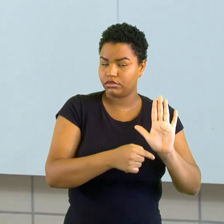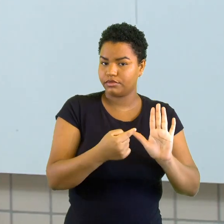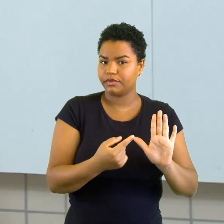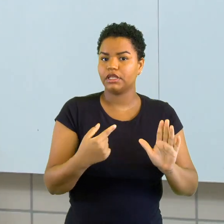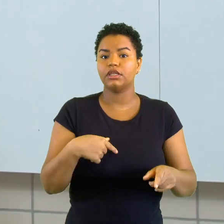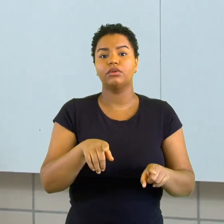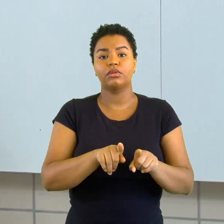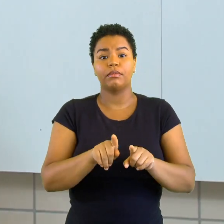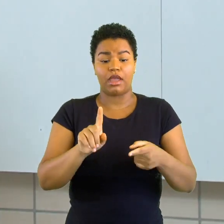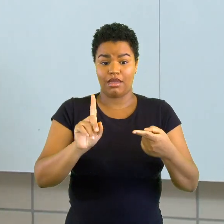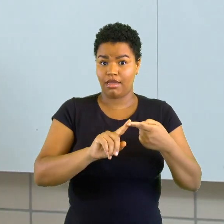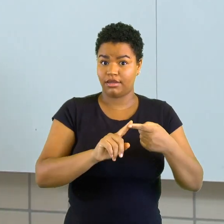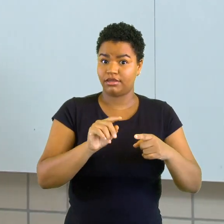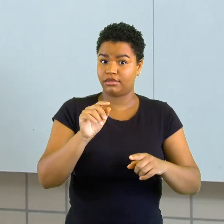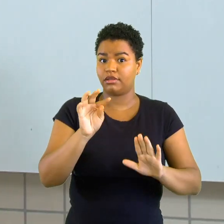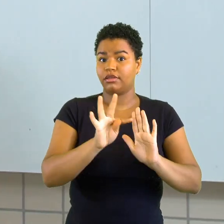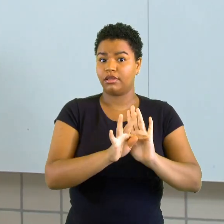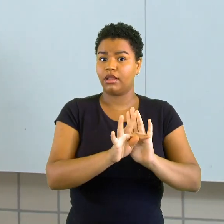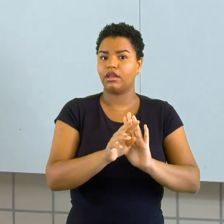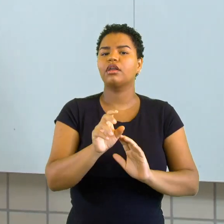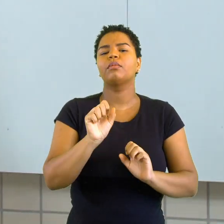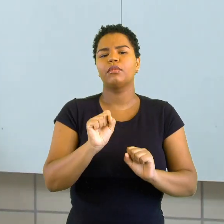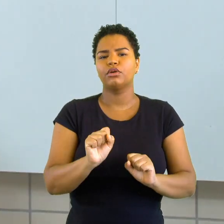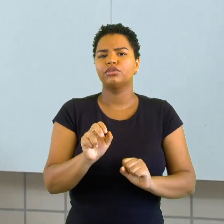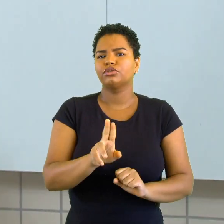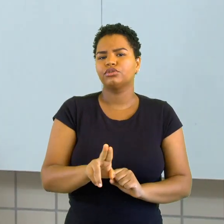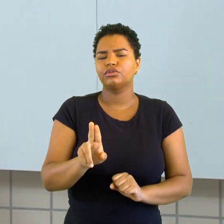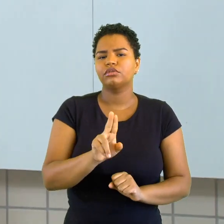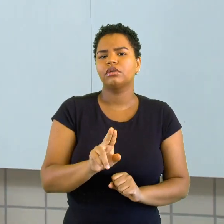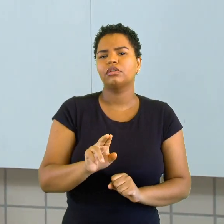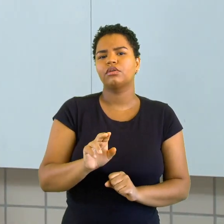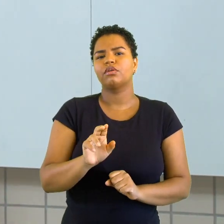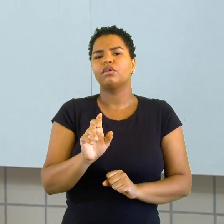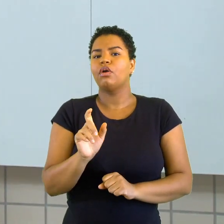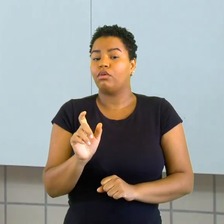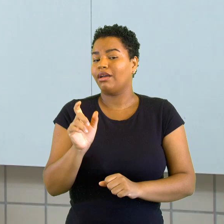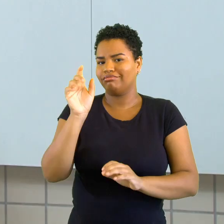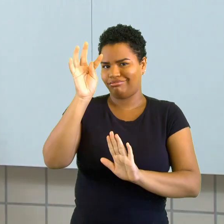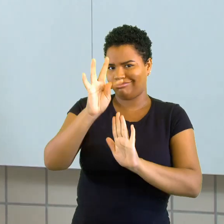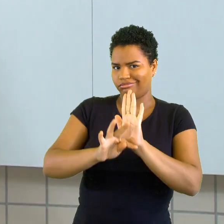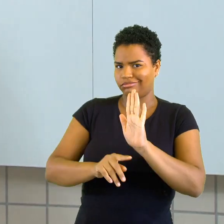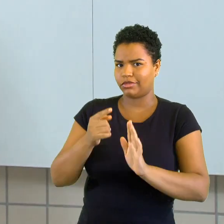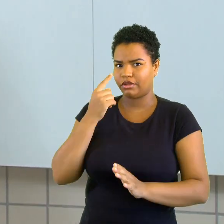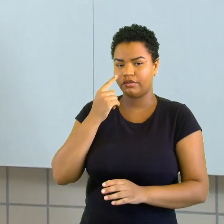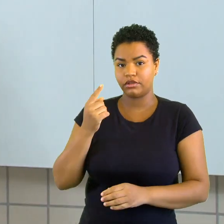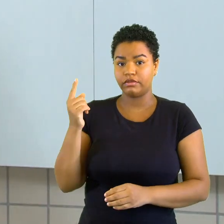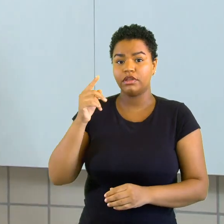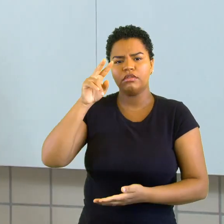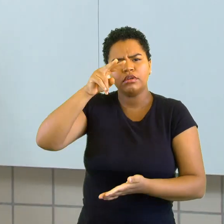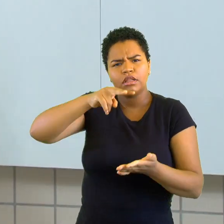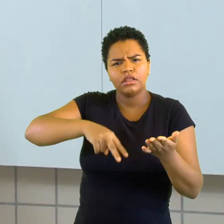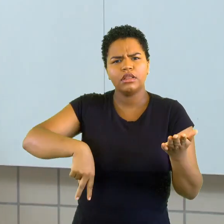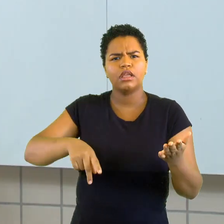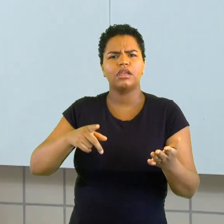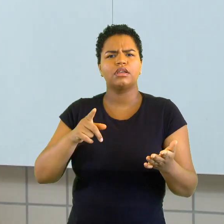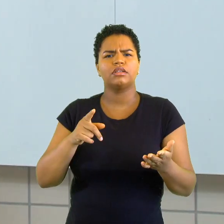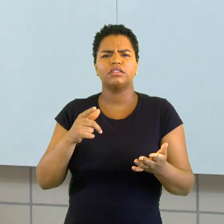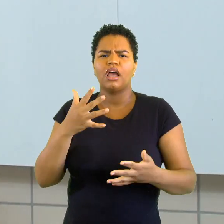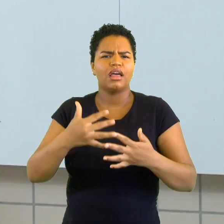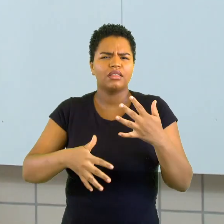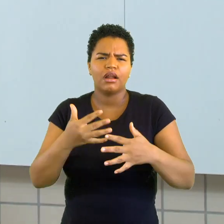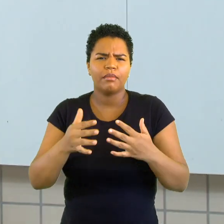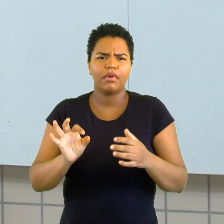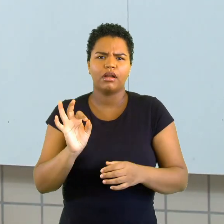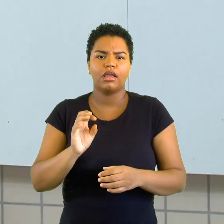como exemplo o texto A Barking Dog. Nesse texto, eu gostaria que vocês fizessem a leitura sem interrupções, sem